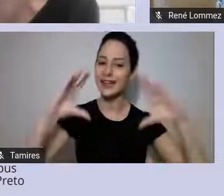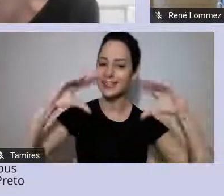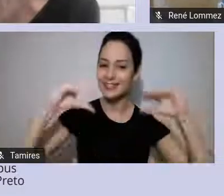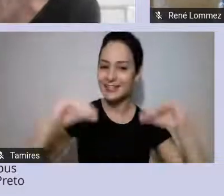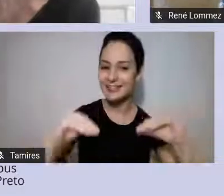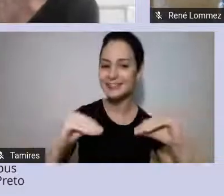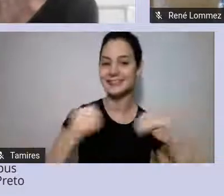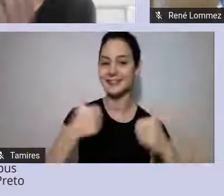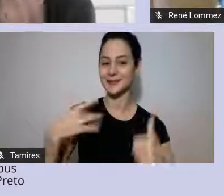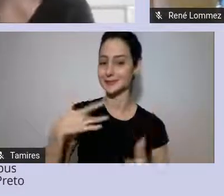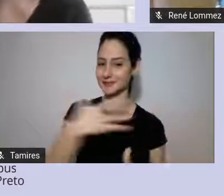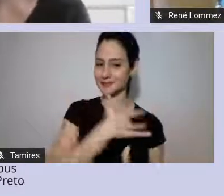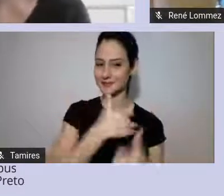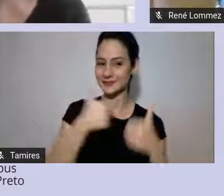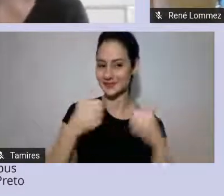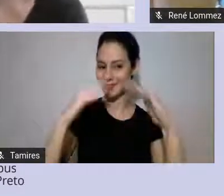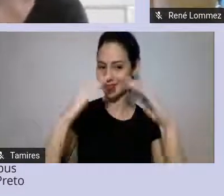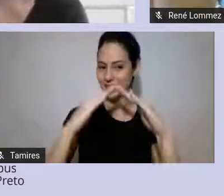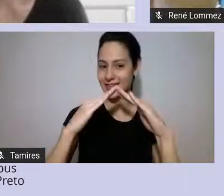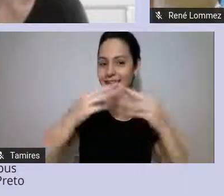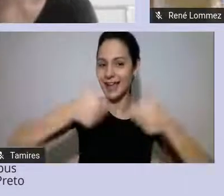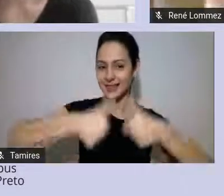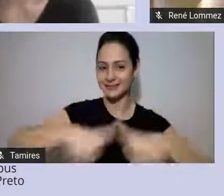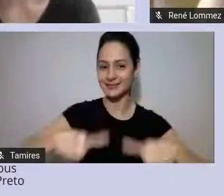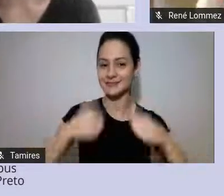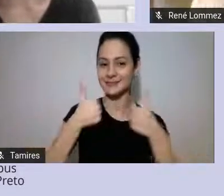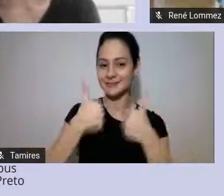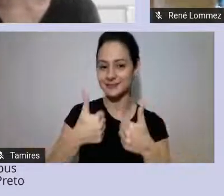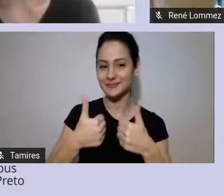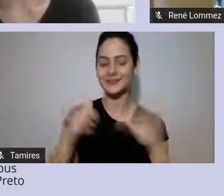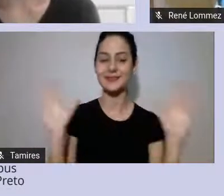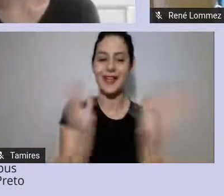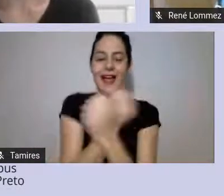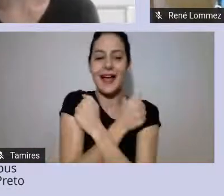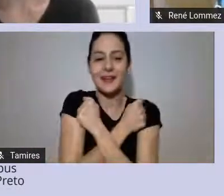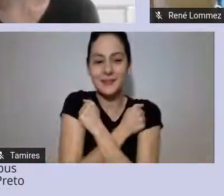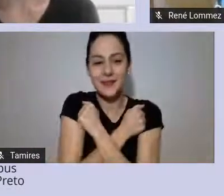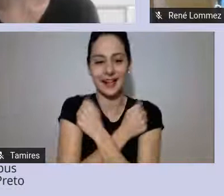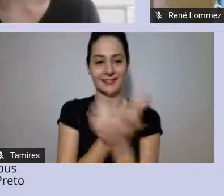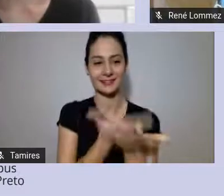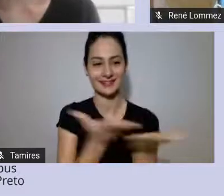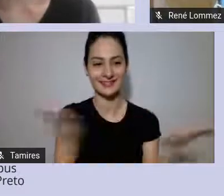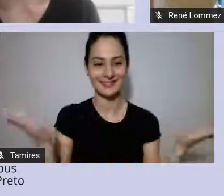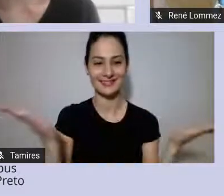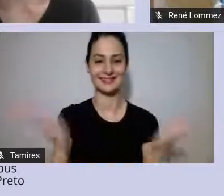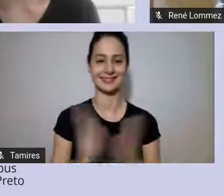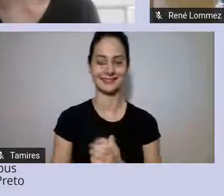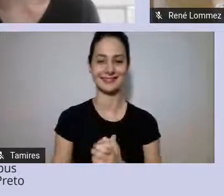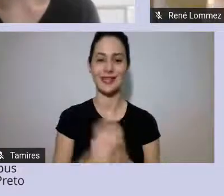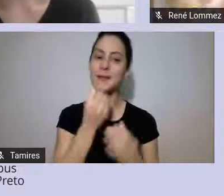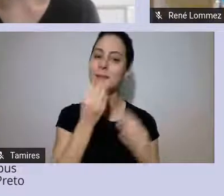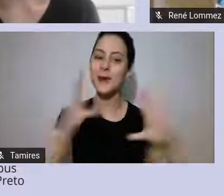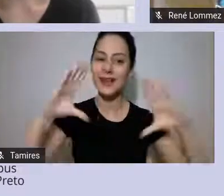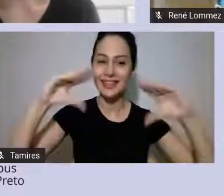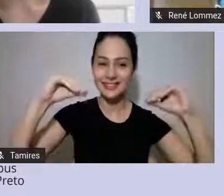bem em casa, tá? Abração a todos. Boa